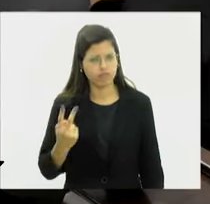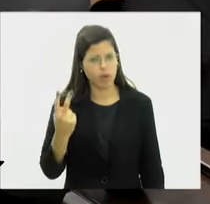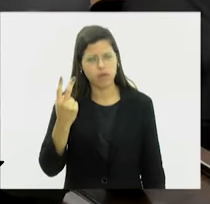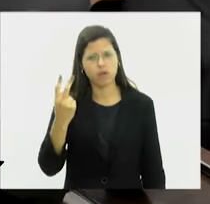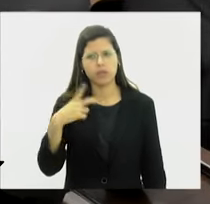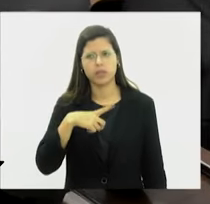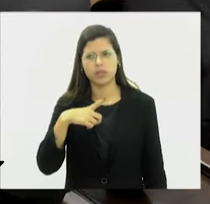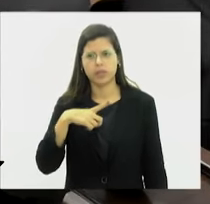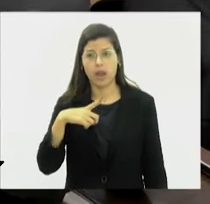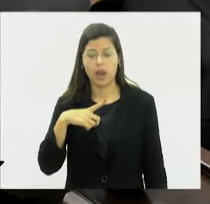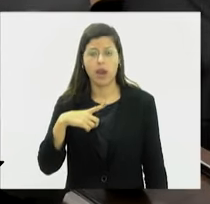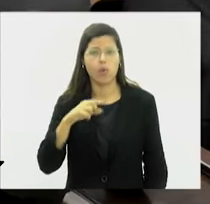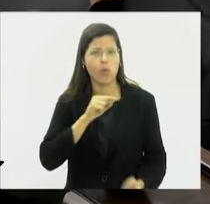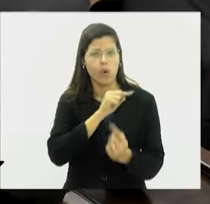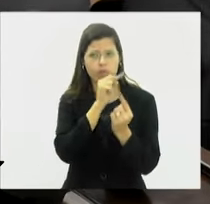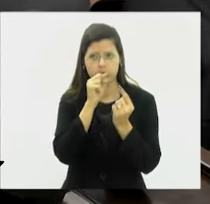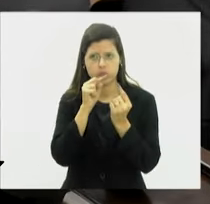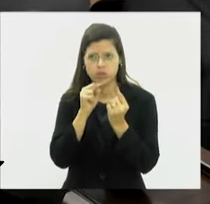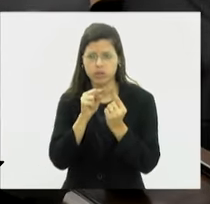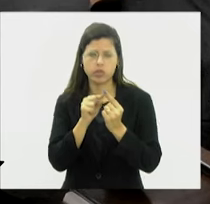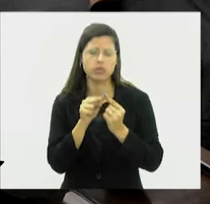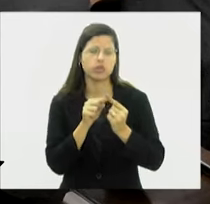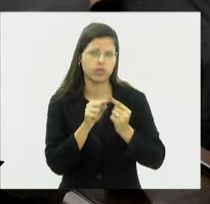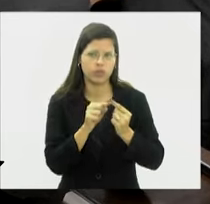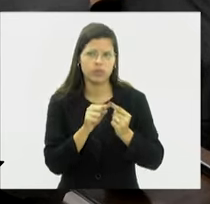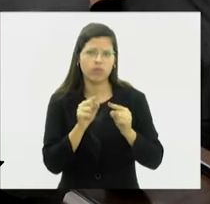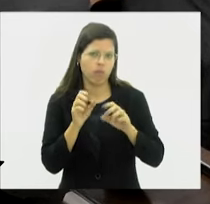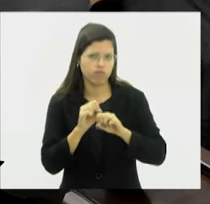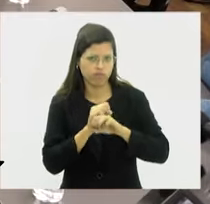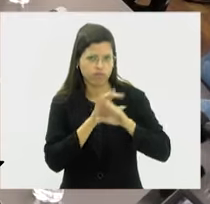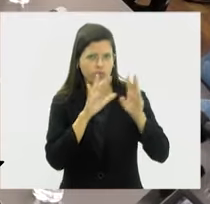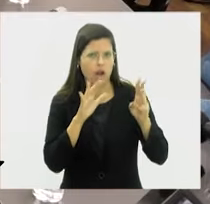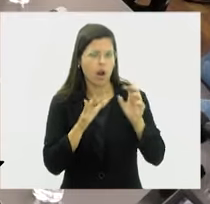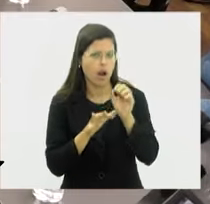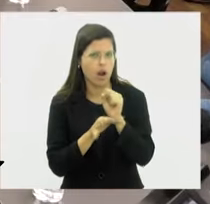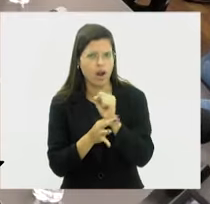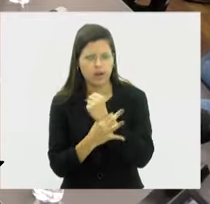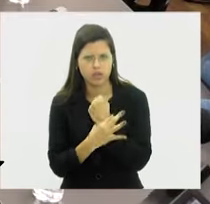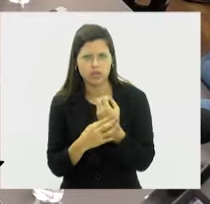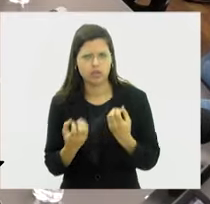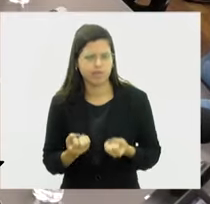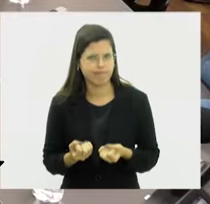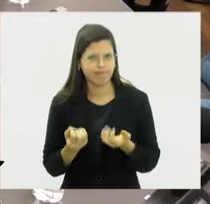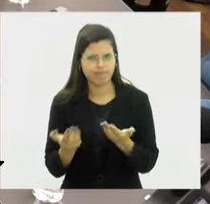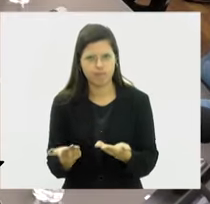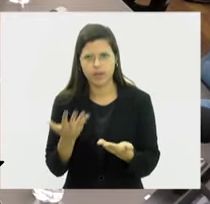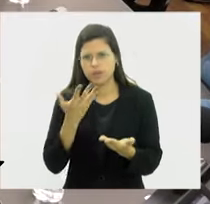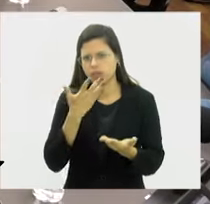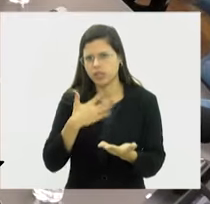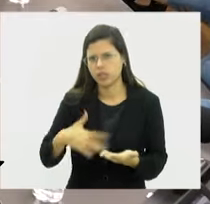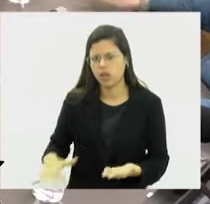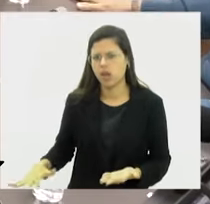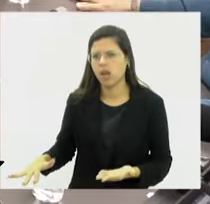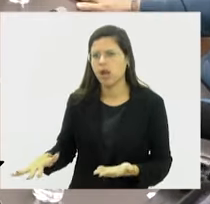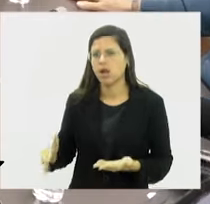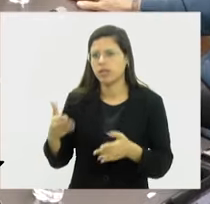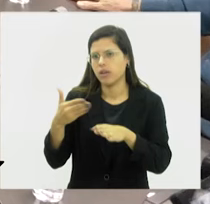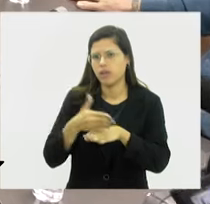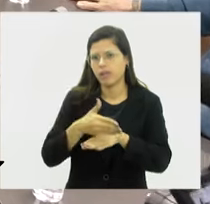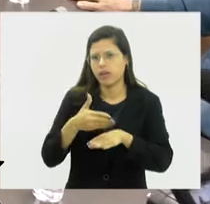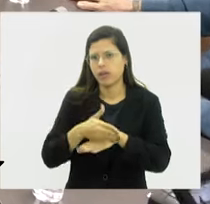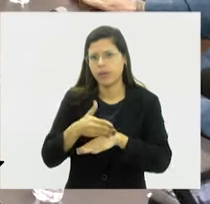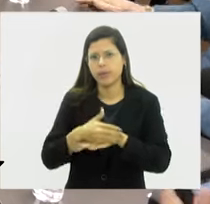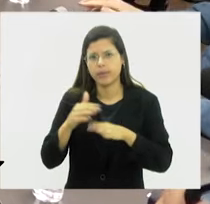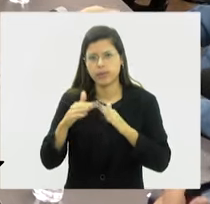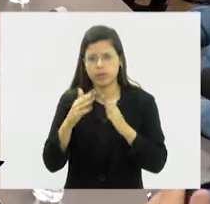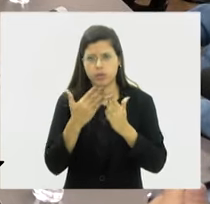e a intenção, é claro, sempre garantir, né, que as nossas crianças frequentem as escolas.